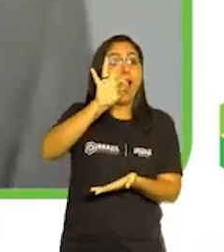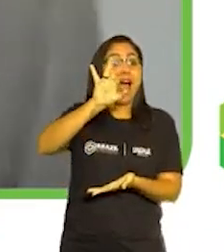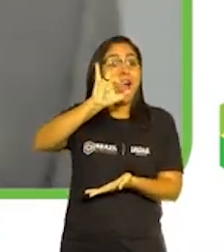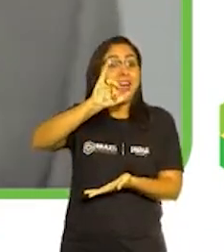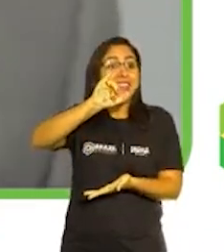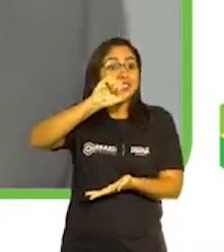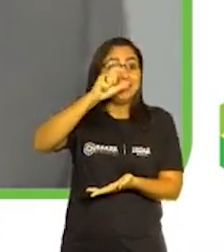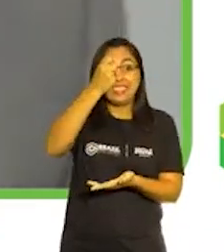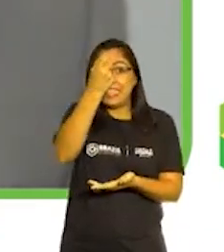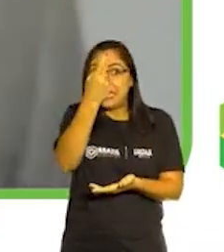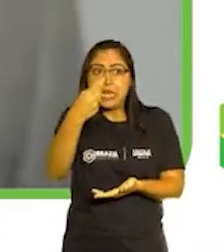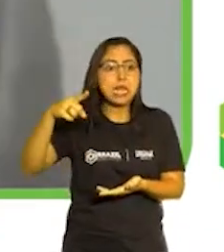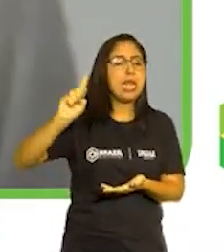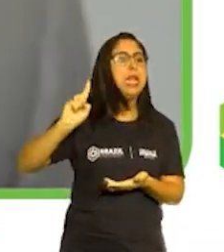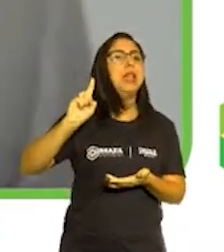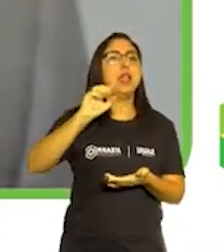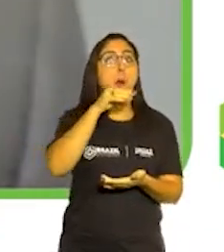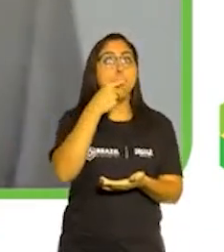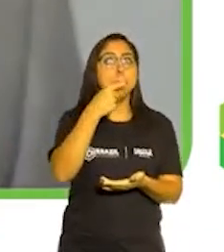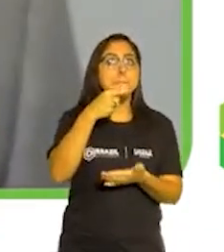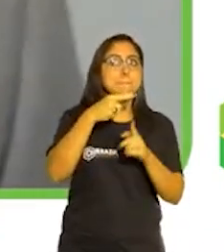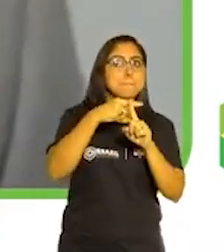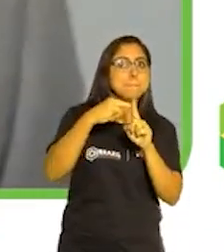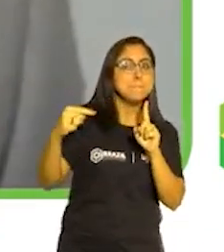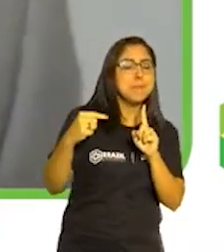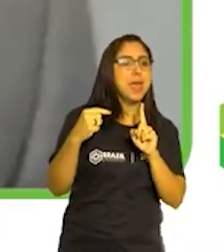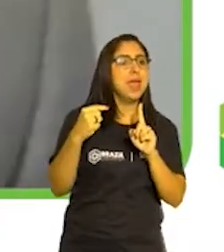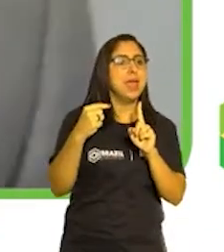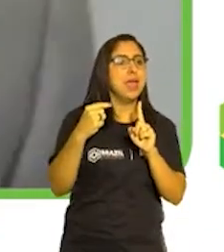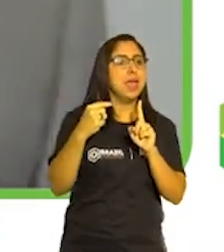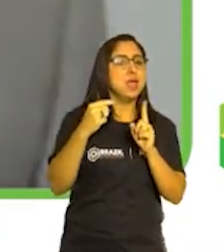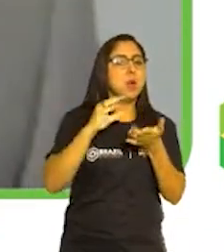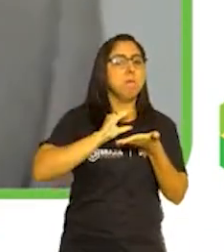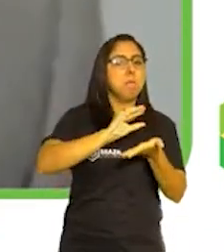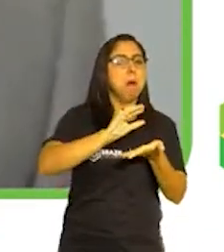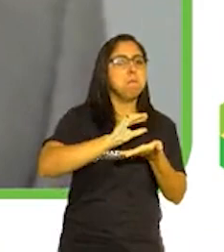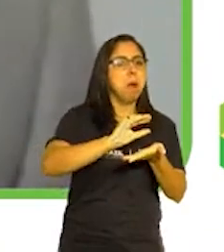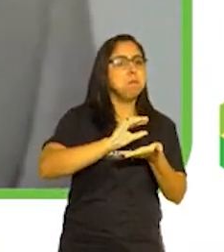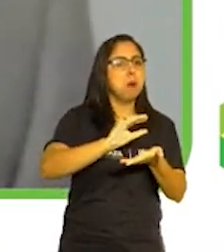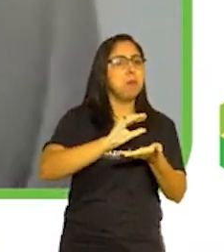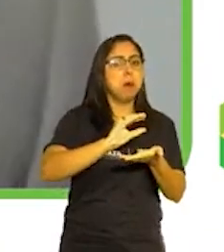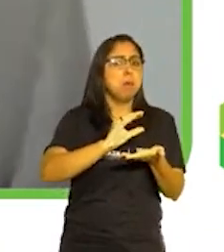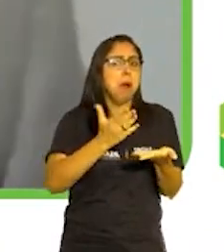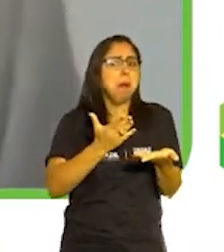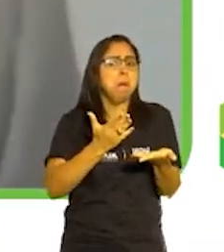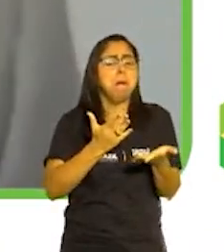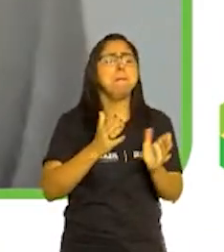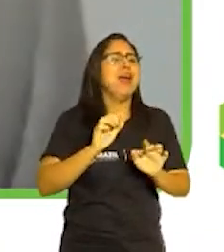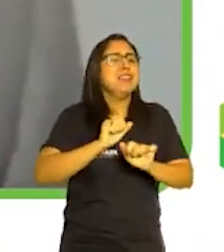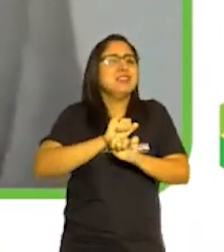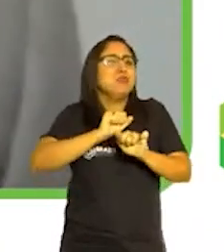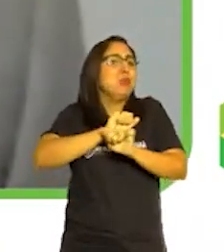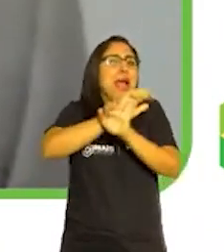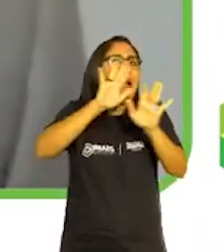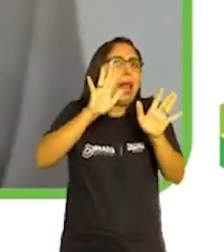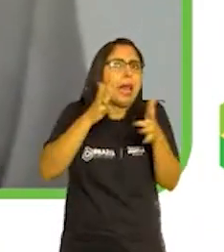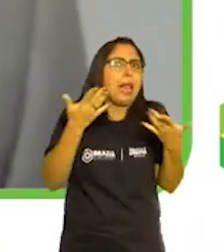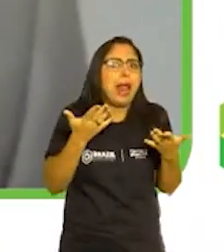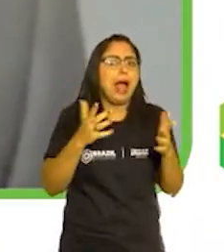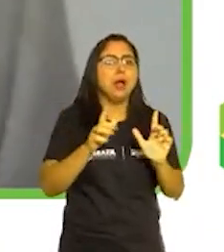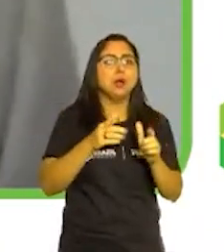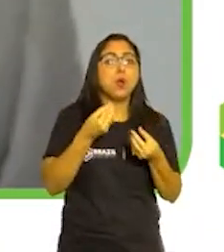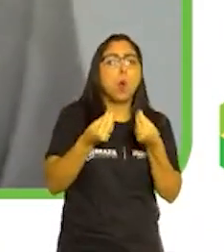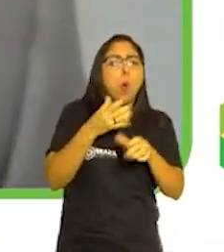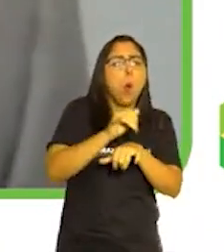projeto de como esse um trilhão e meio, na verdade, vai reduzir a desigualdade no Brasil, vai combater a pobreza no